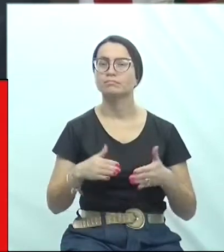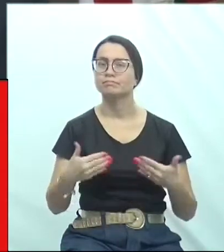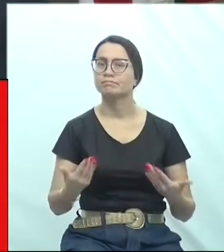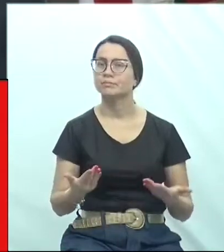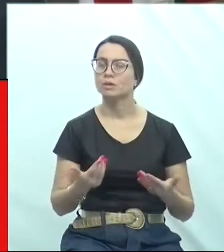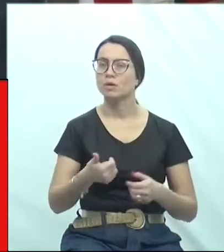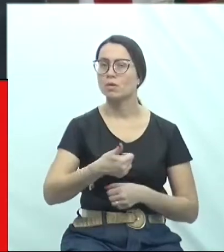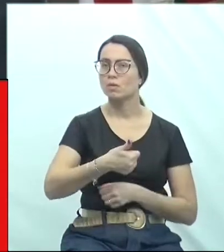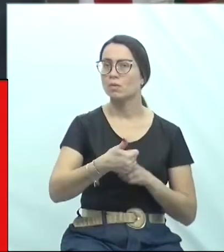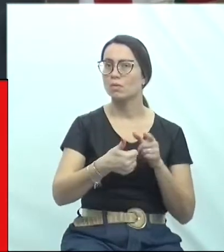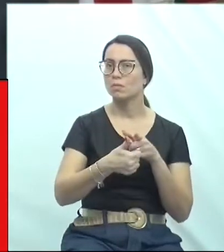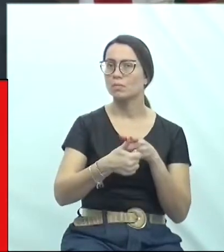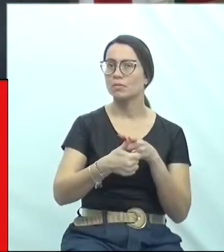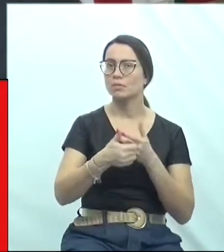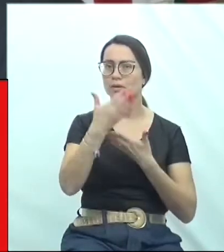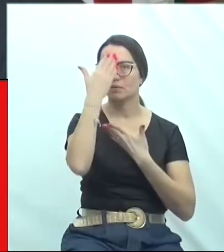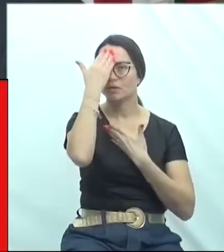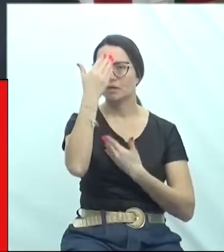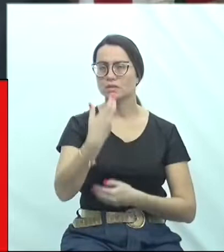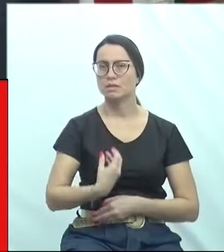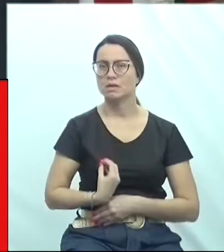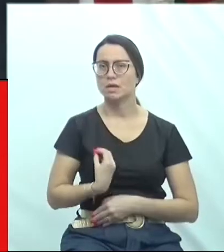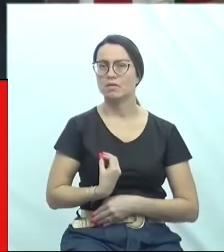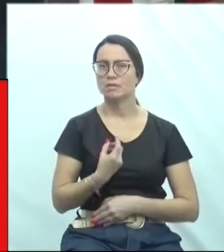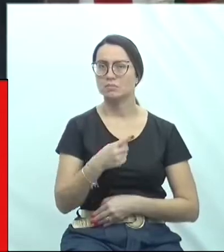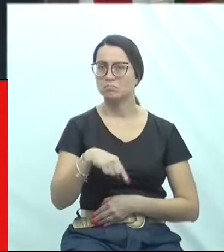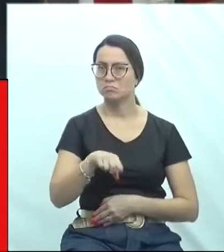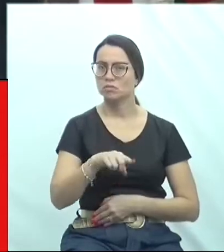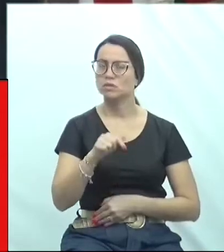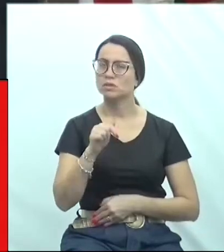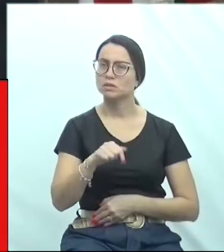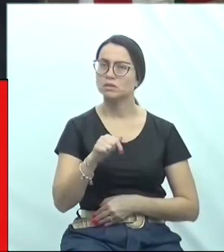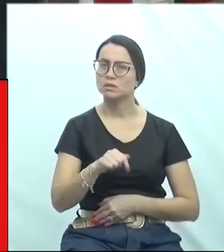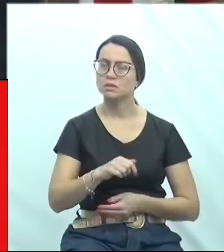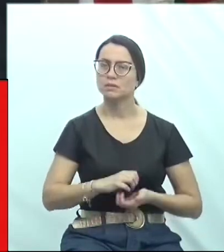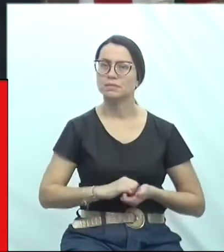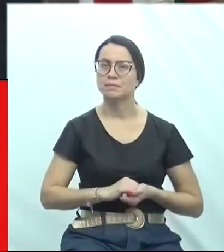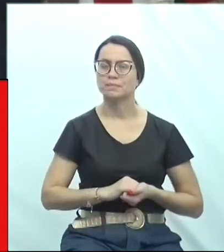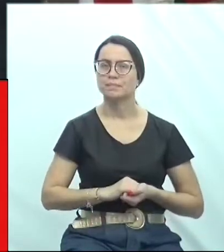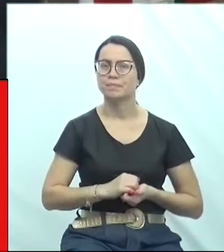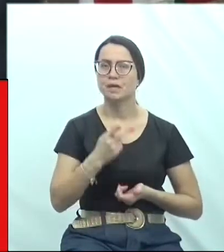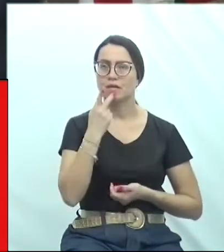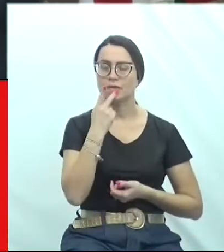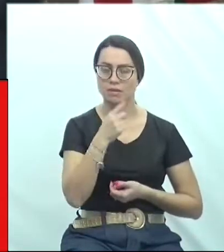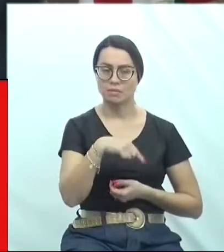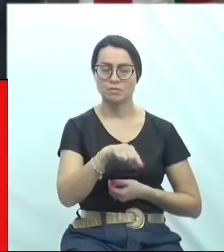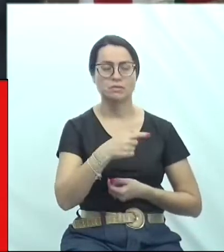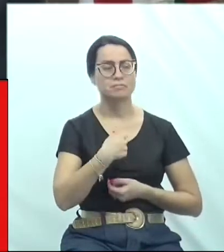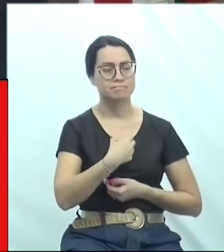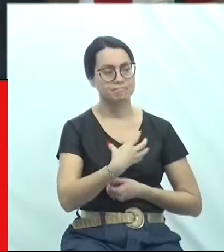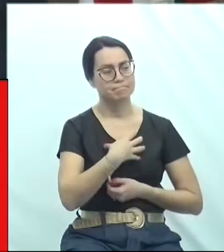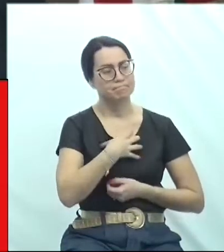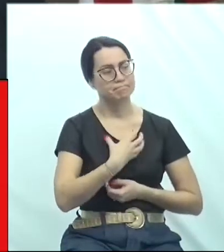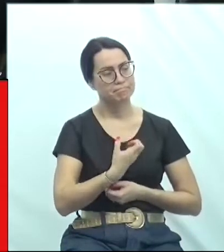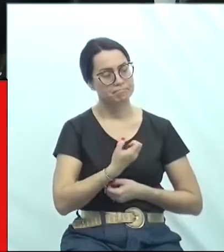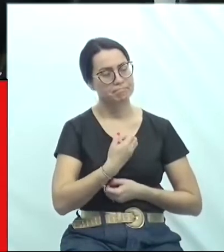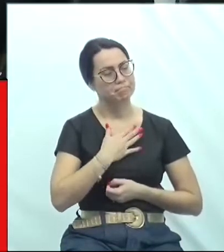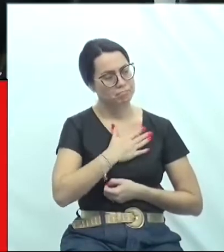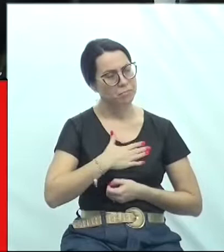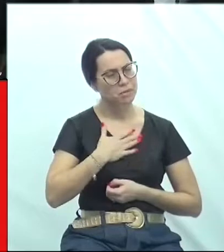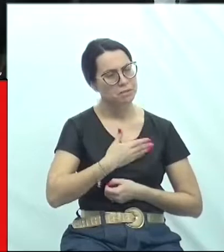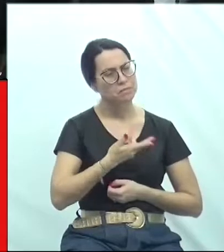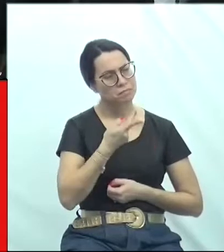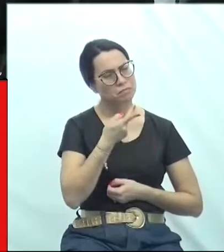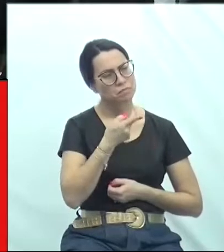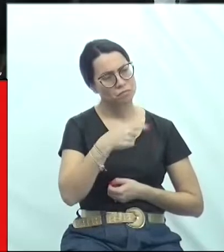a presença de vocês aqui, dizer para vocês que é uma alegria ter vocês aqui. Nós tínhamos